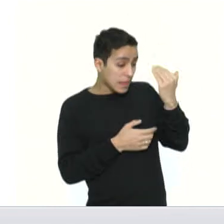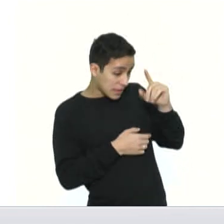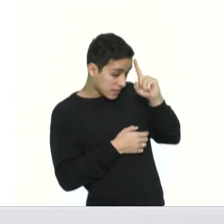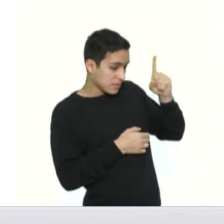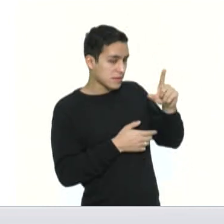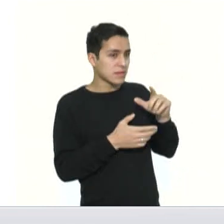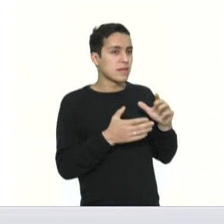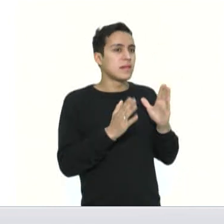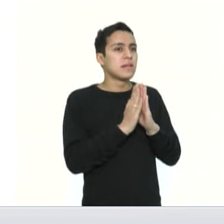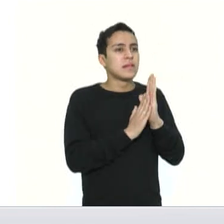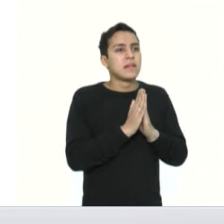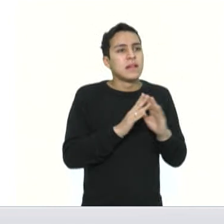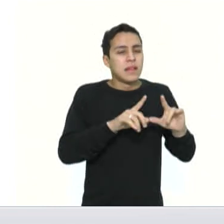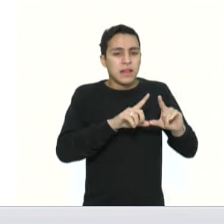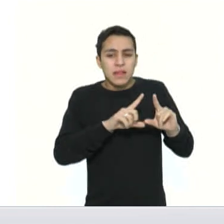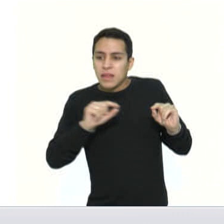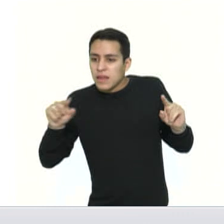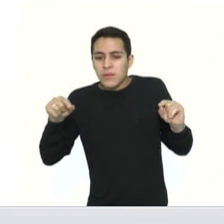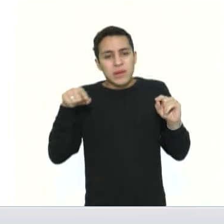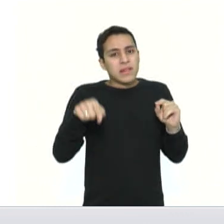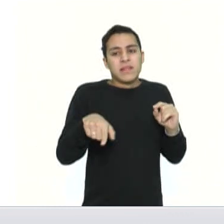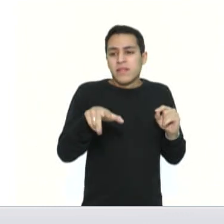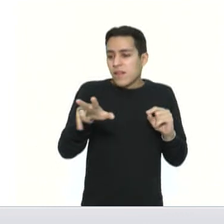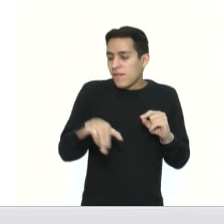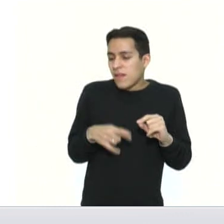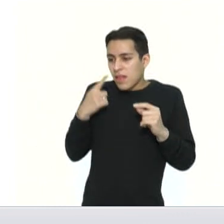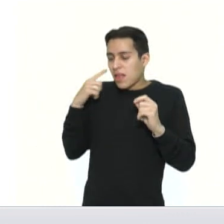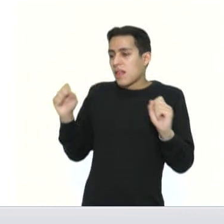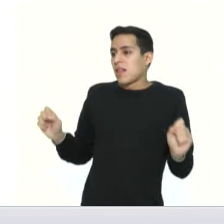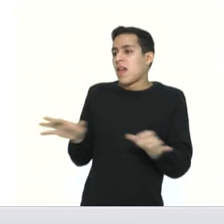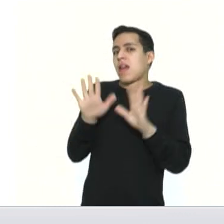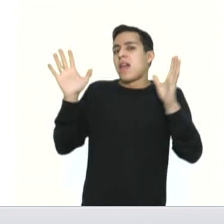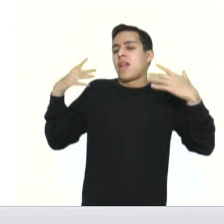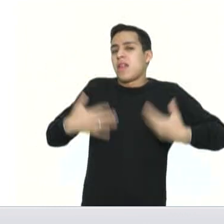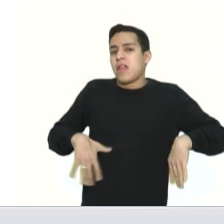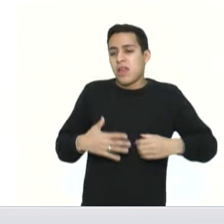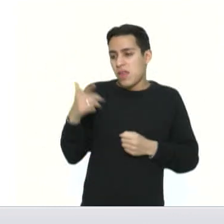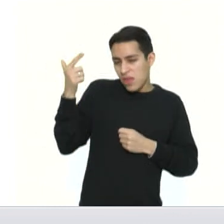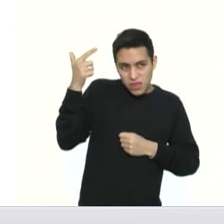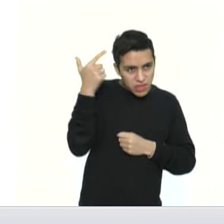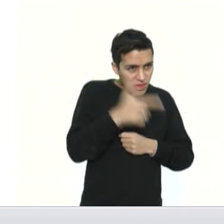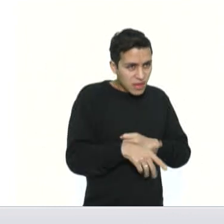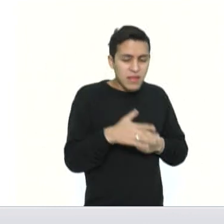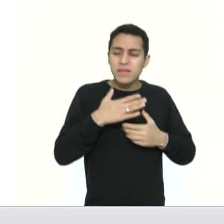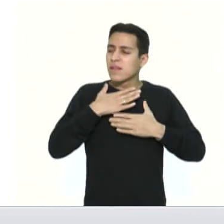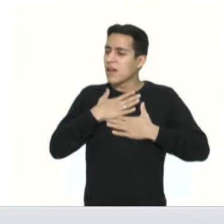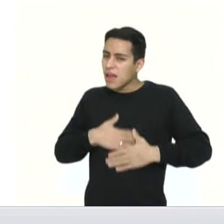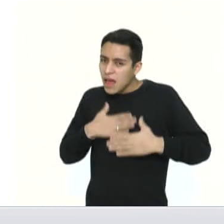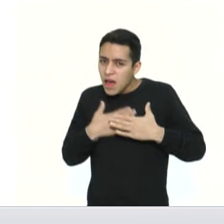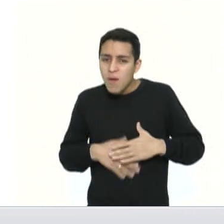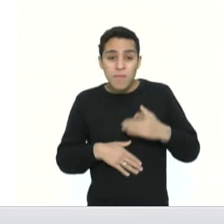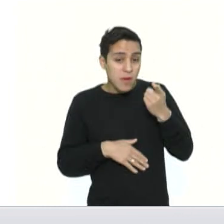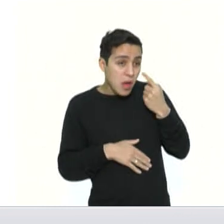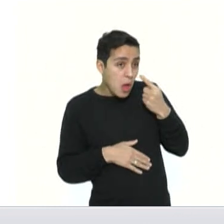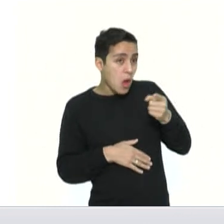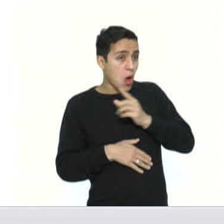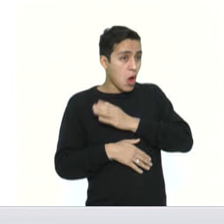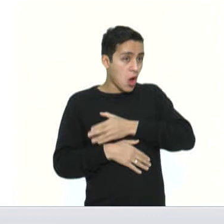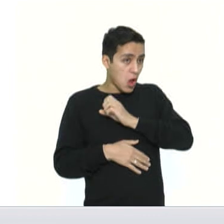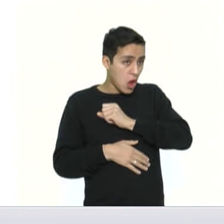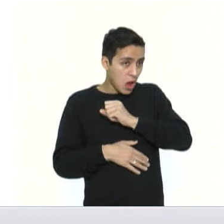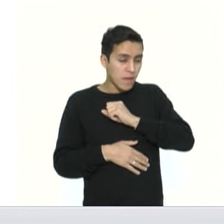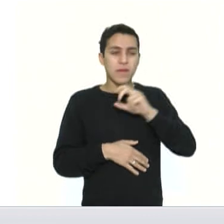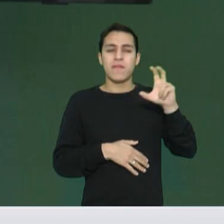ideia, linguiça. Isso vai me custar os olhos da cara. De novo? Calma, Tony, olha o coração.